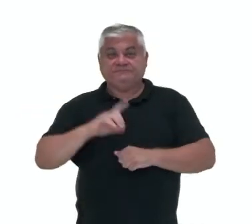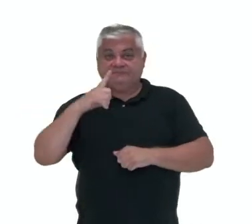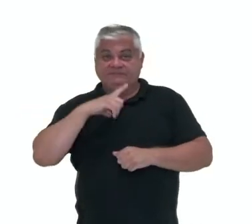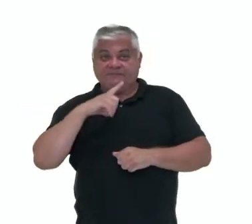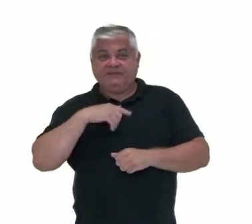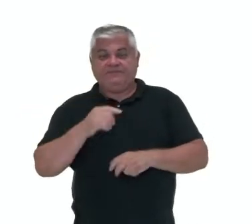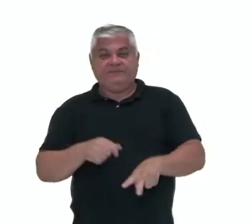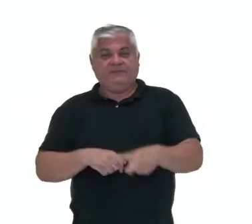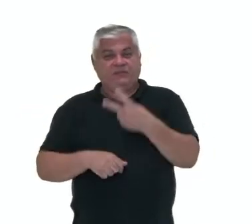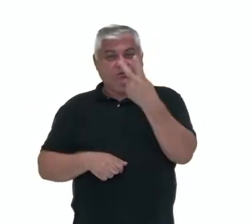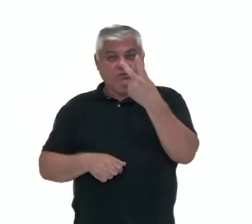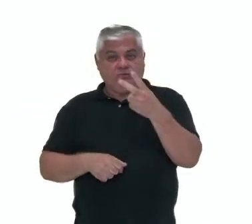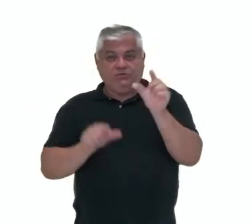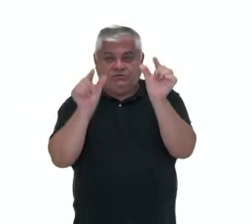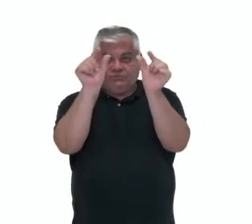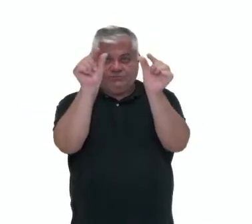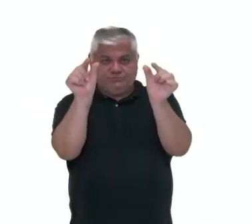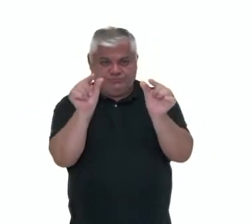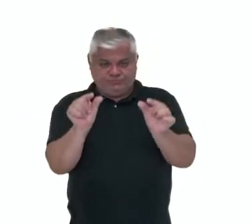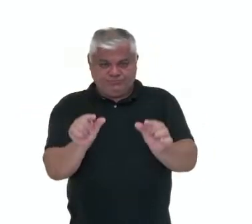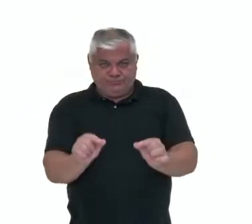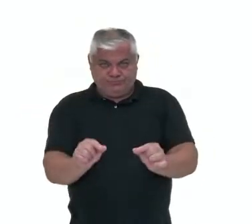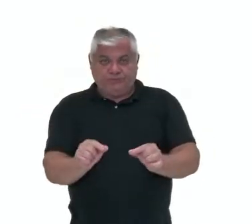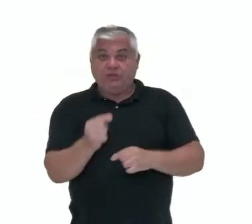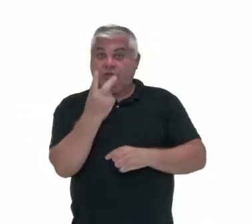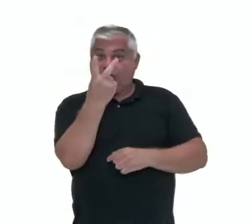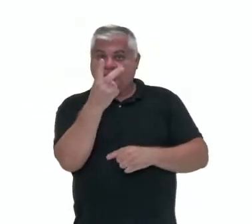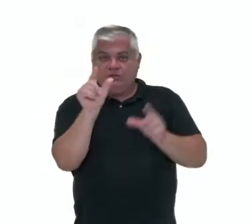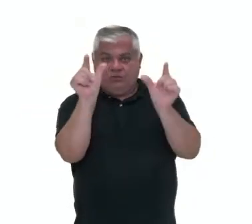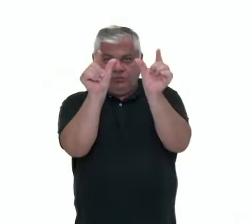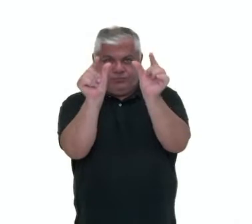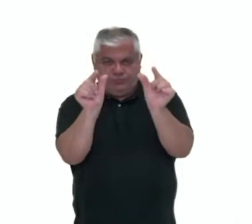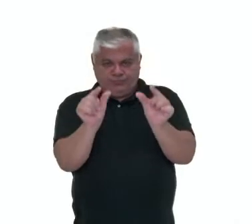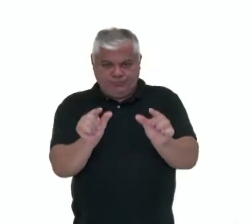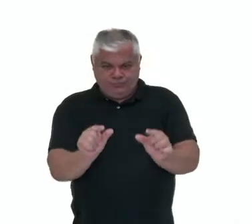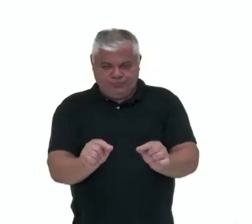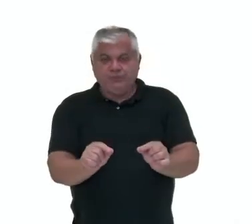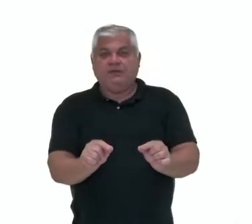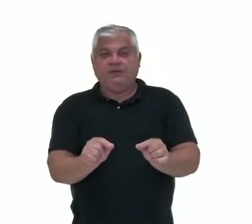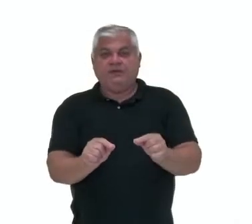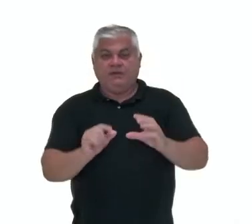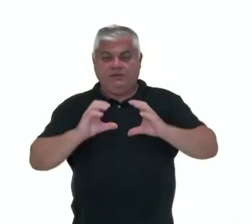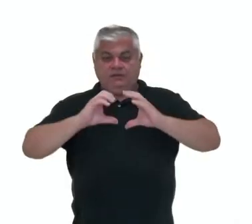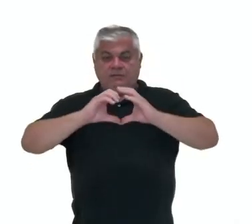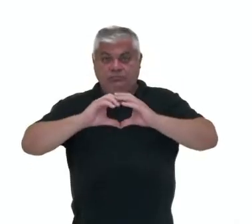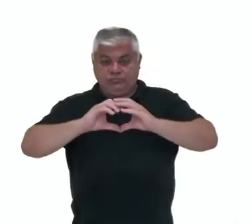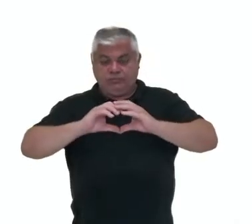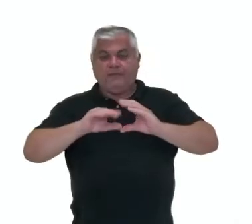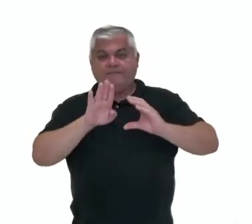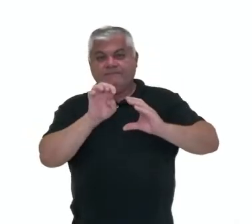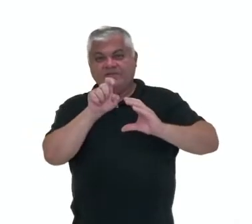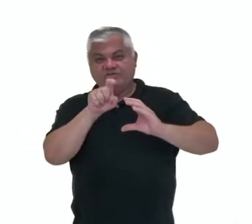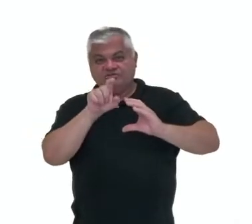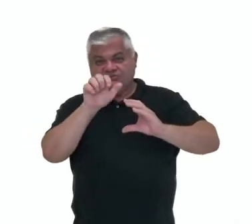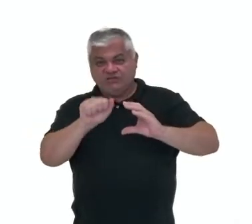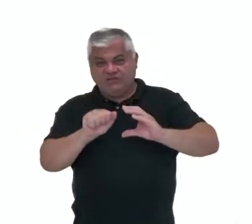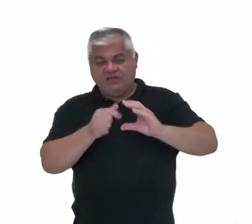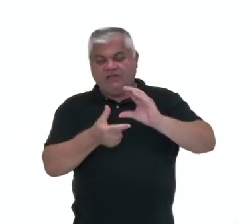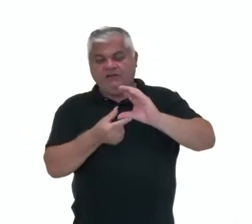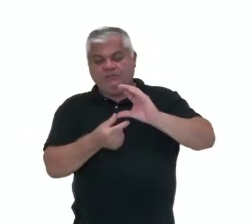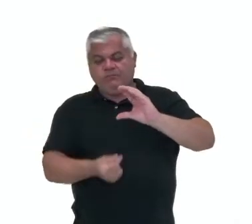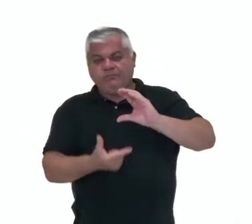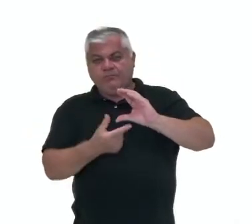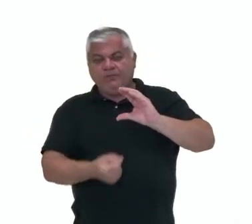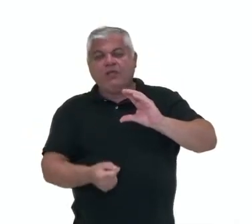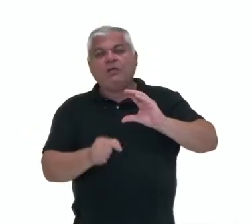por dois ureteres, então são os dois canais aqui, pela bexiga urinária e pela uretra.